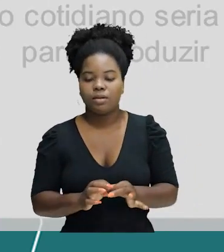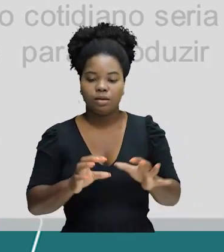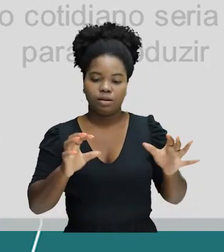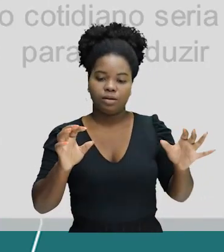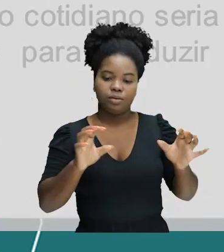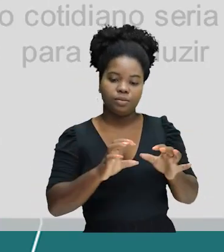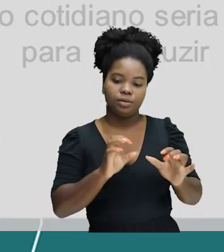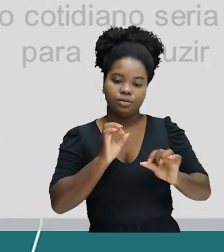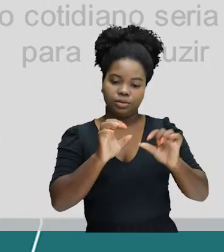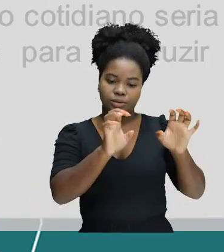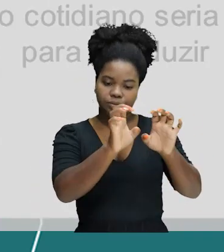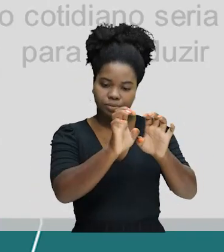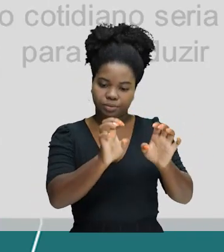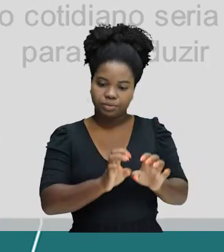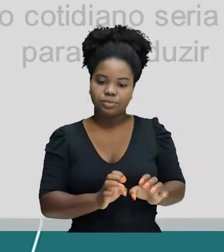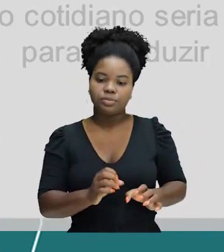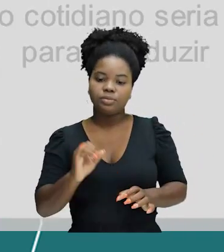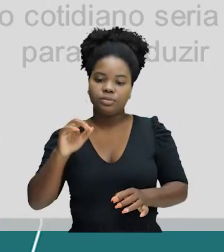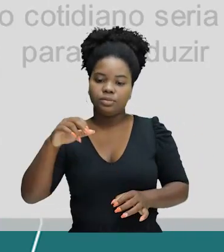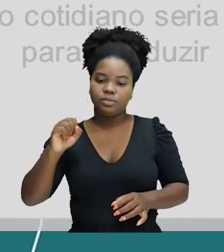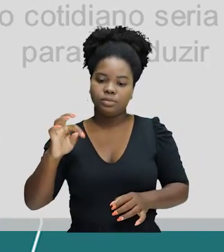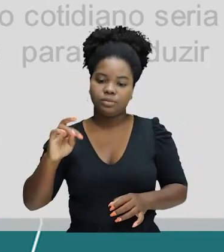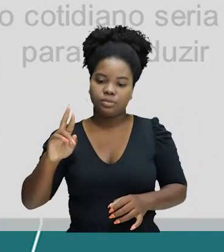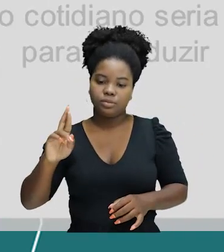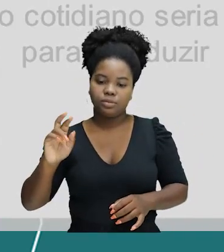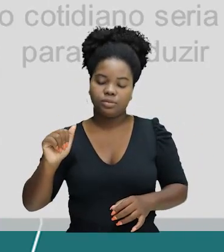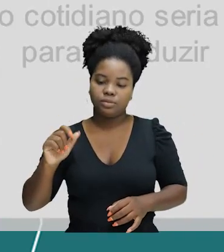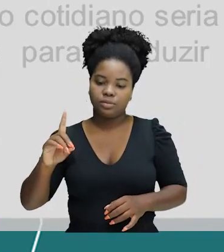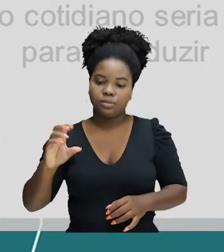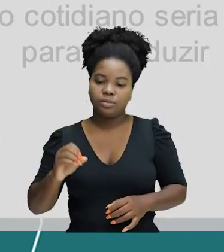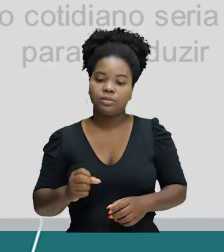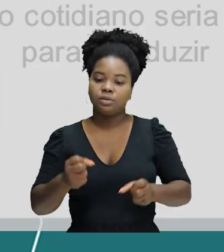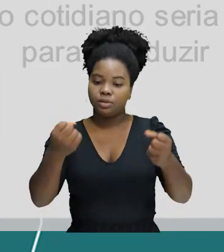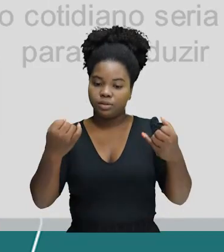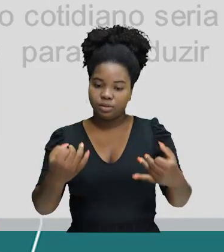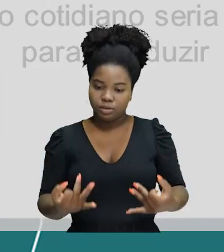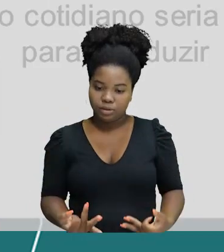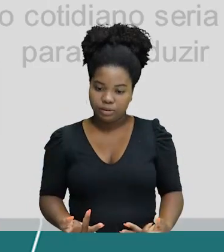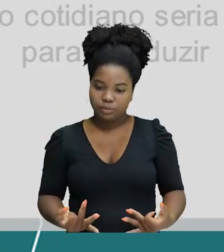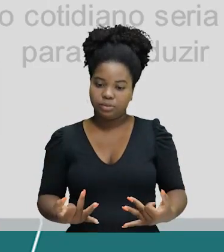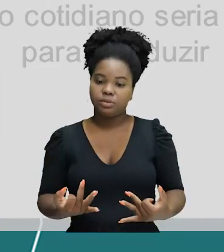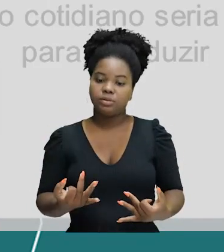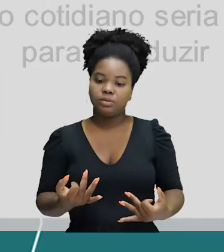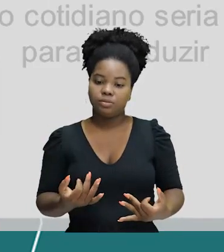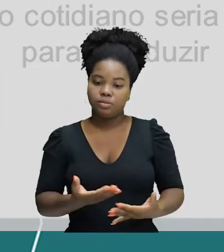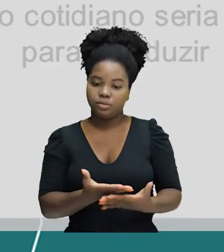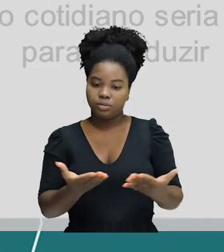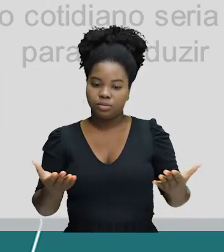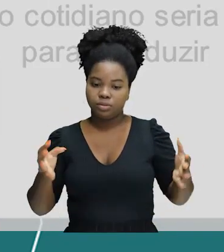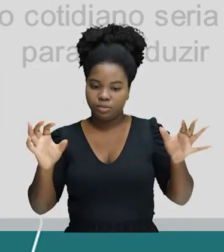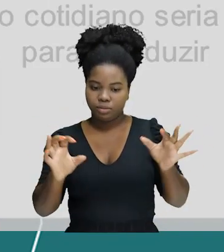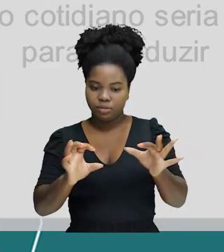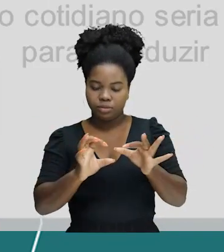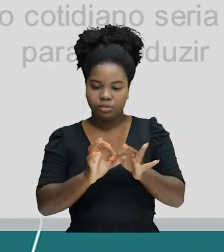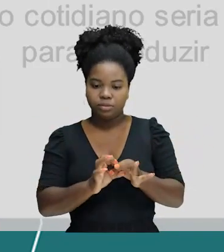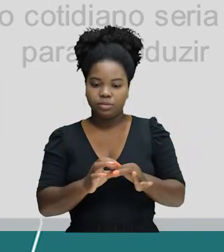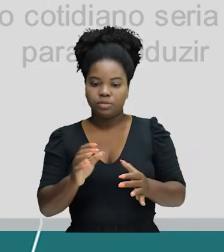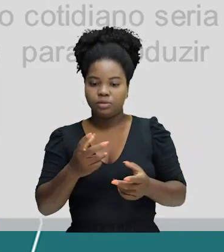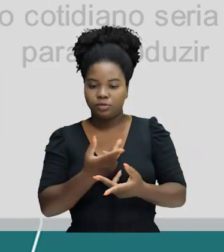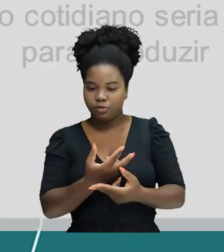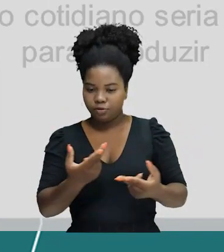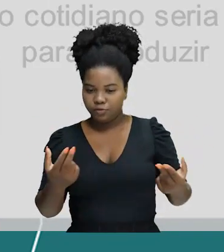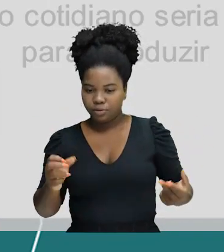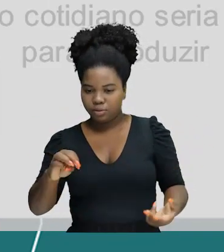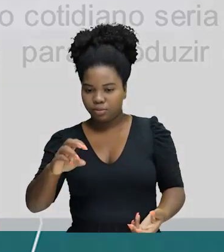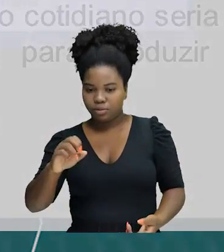cadeia, uma parte insaturada. E aí, como já foi dito anteriormente, né, a união de vários monômeros,